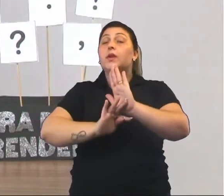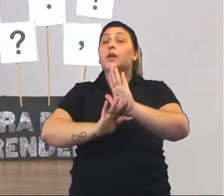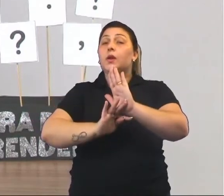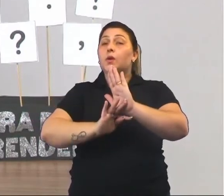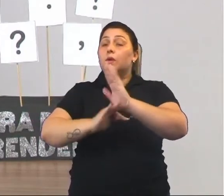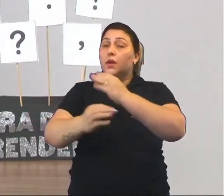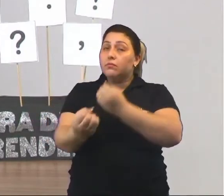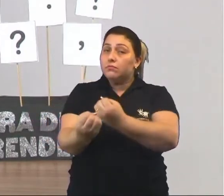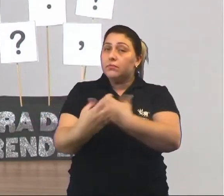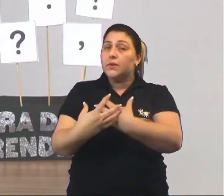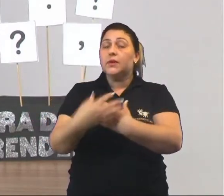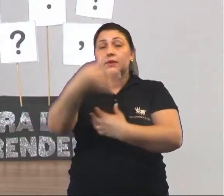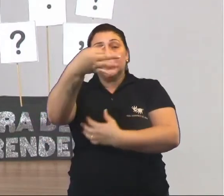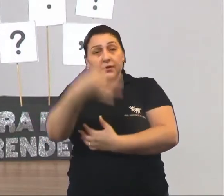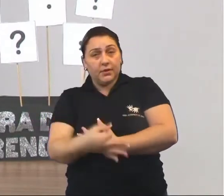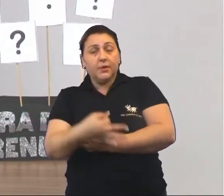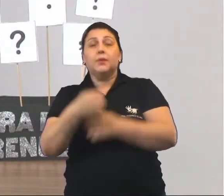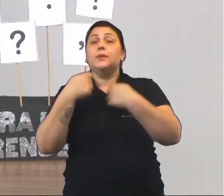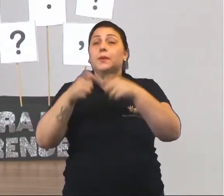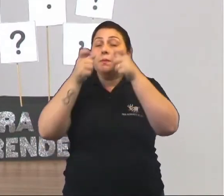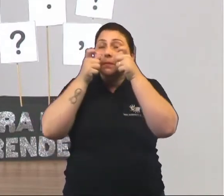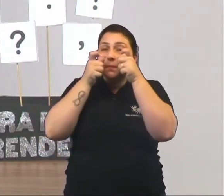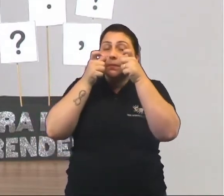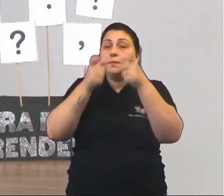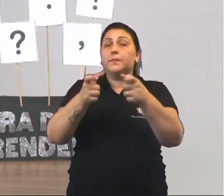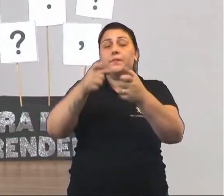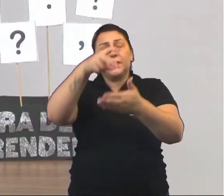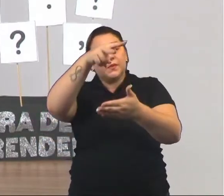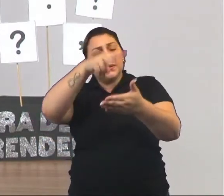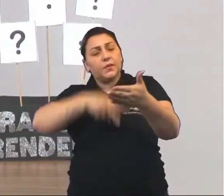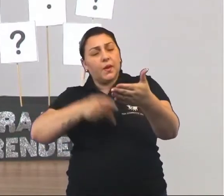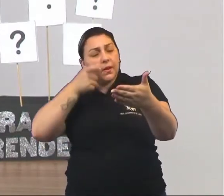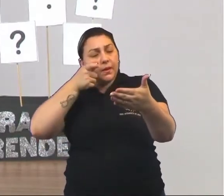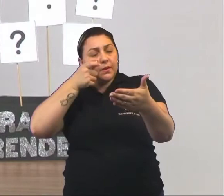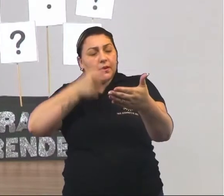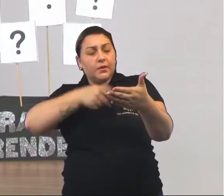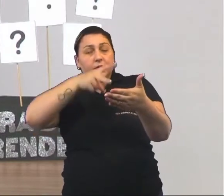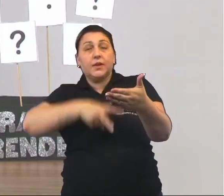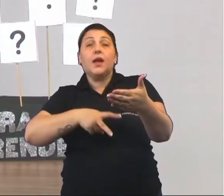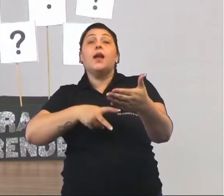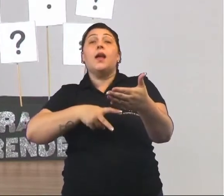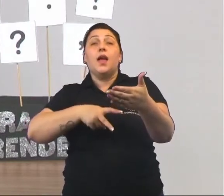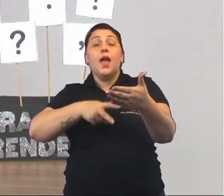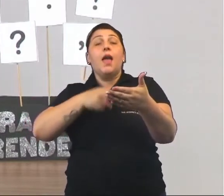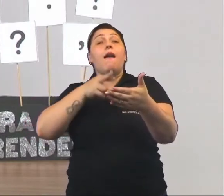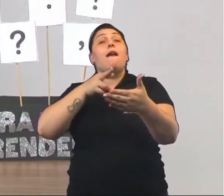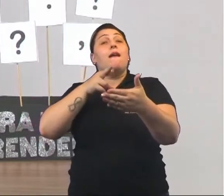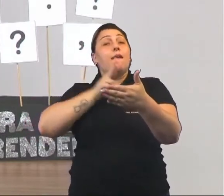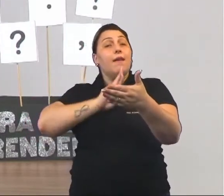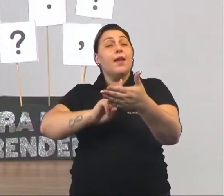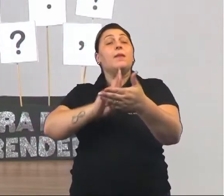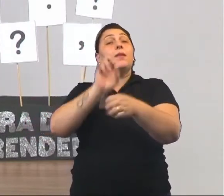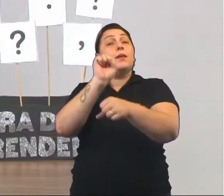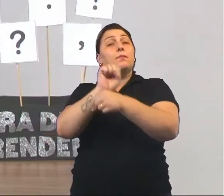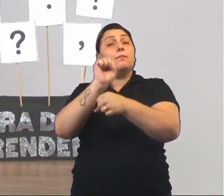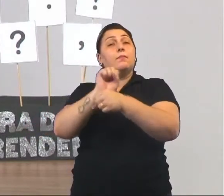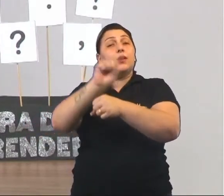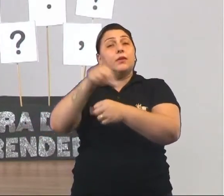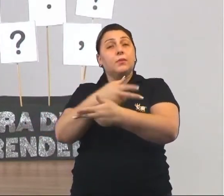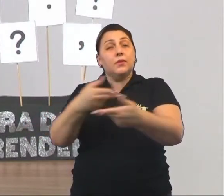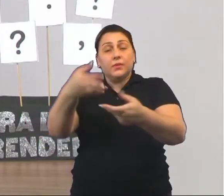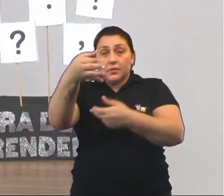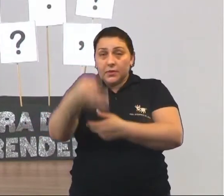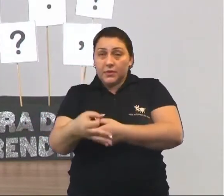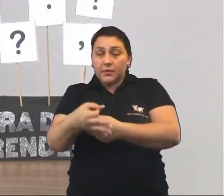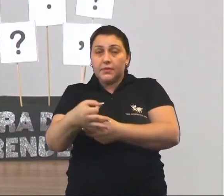falar, certinho? Para isso tem que ter atenção, ler atentamente, respeitar as pausas das pontuações,